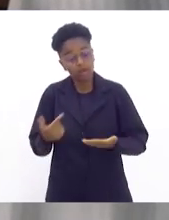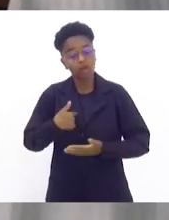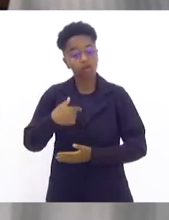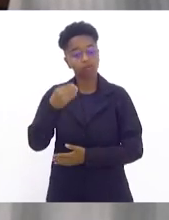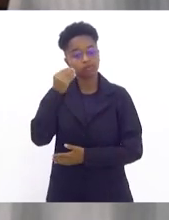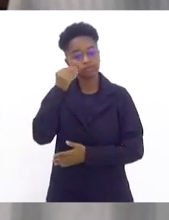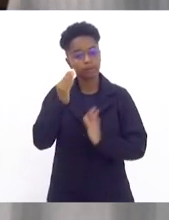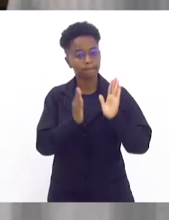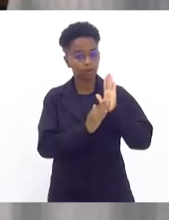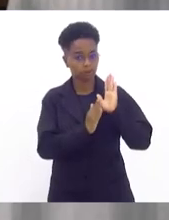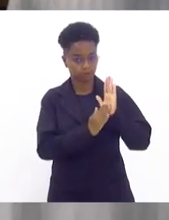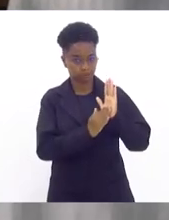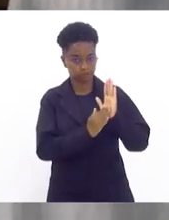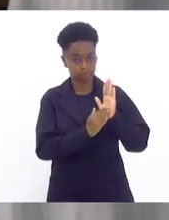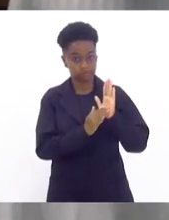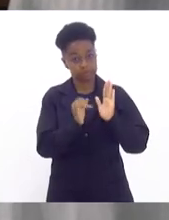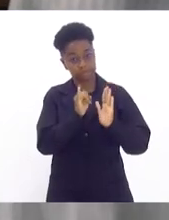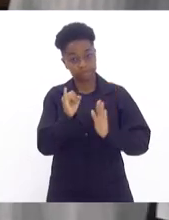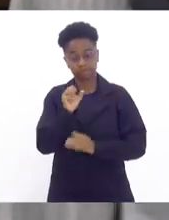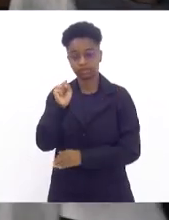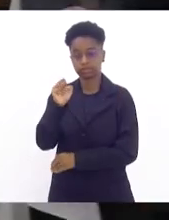uma proposta, e o